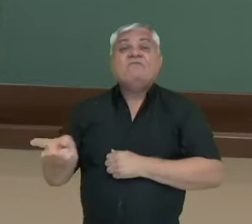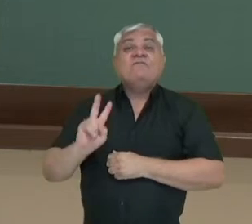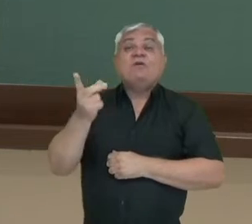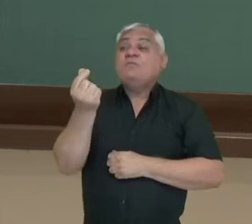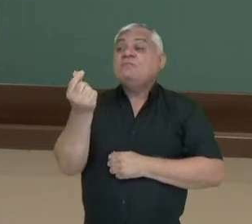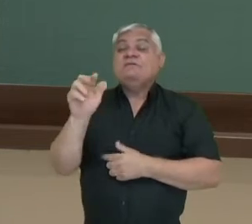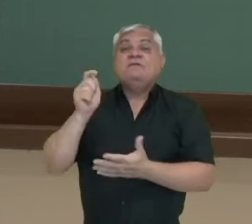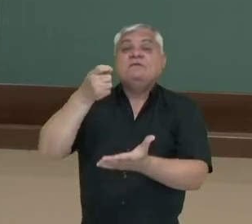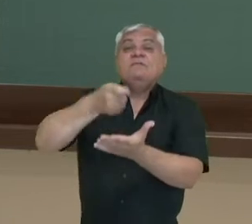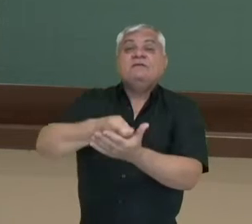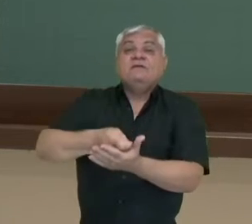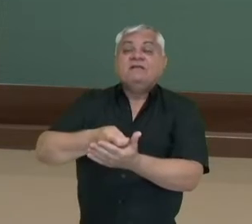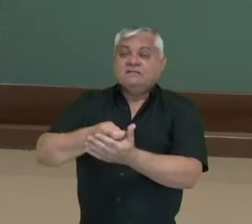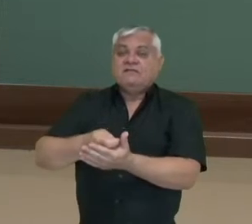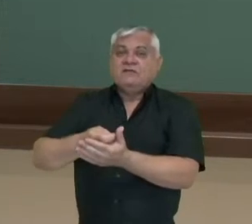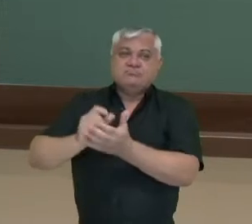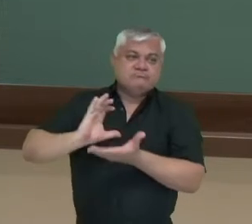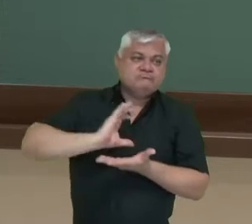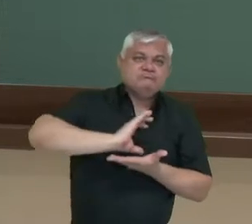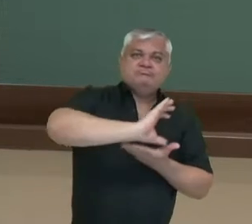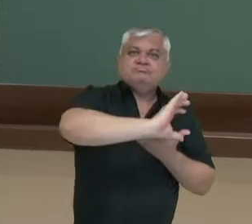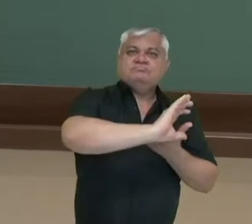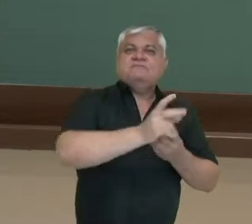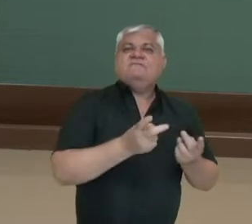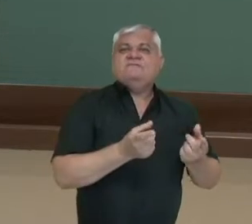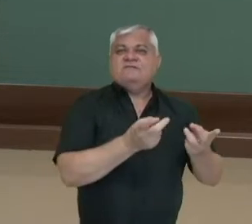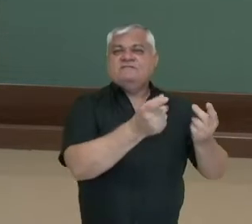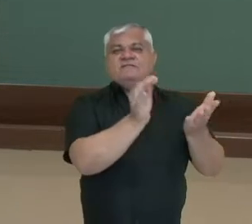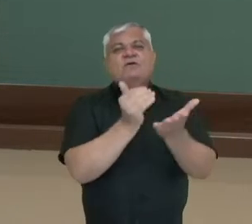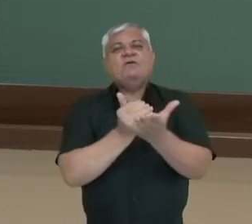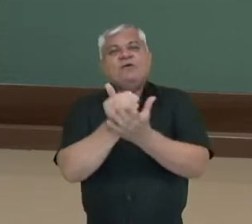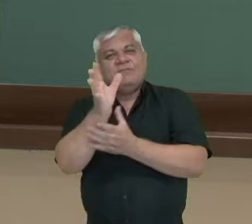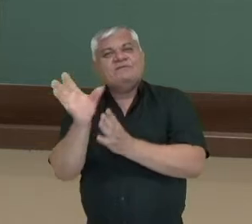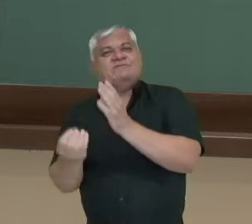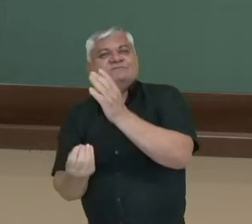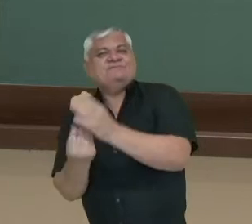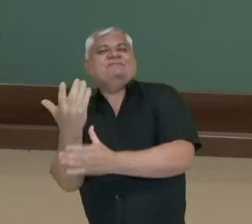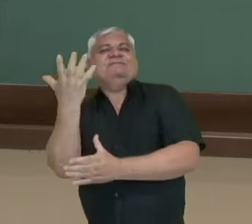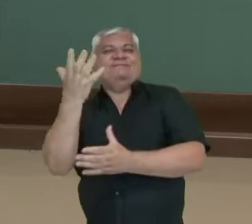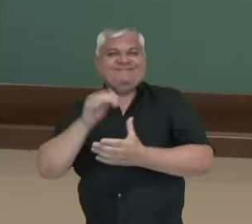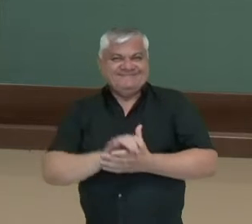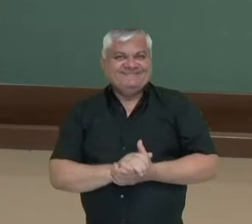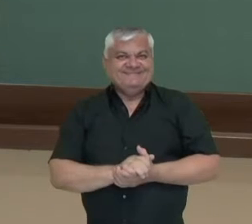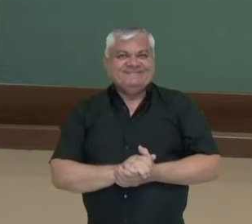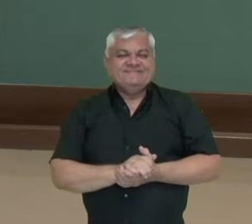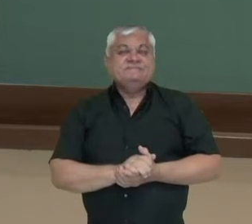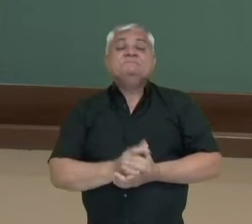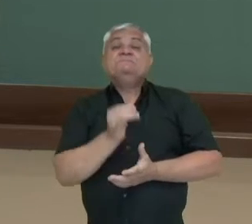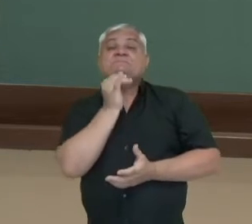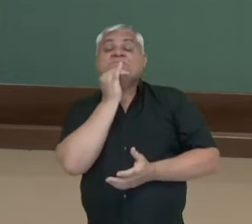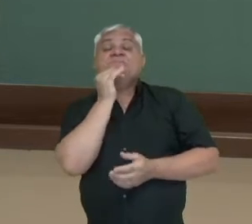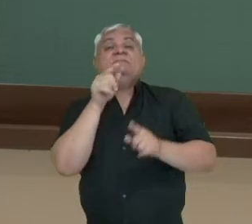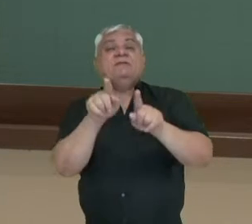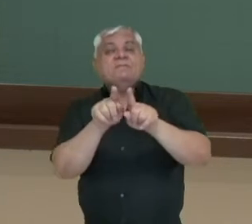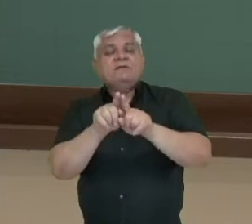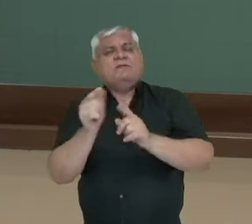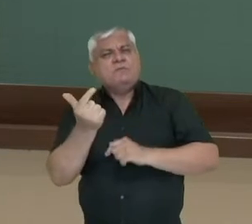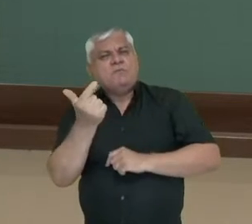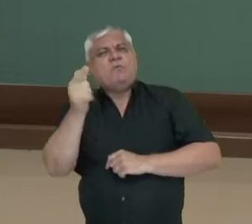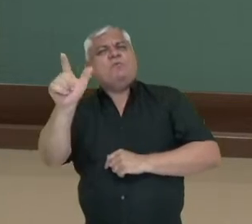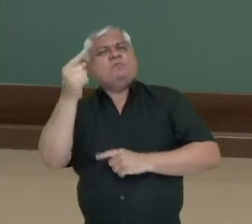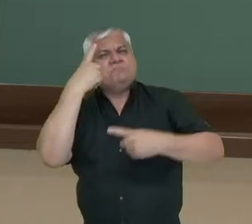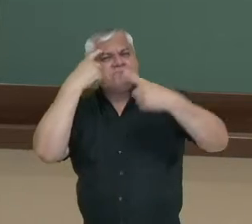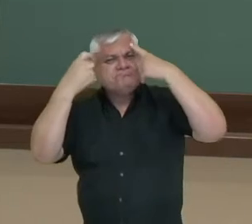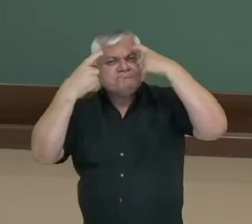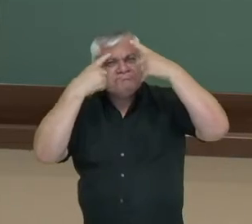que vendiam aqueles produtos. Foi um princípio do cooperativismo que teve, né? E tem outras